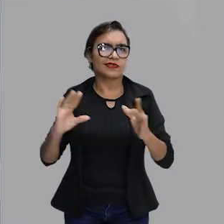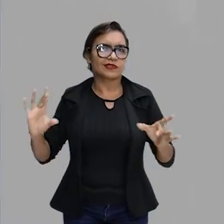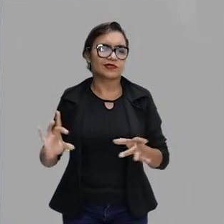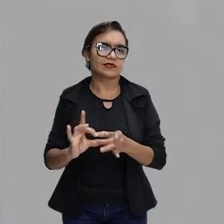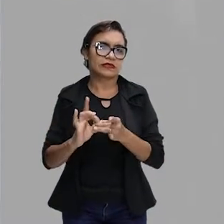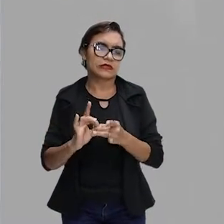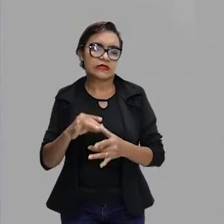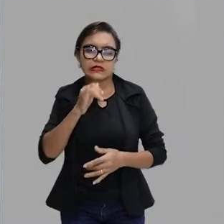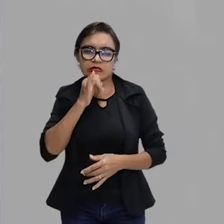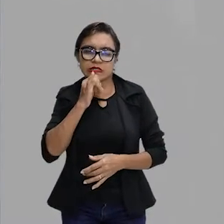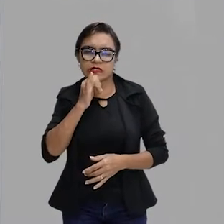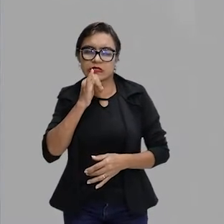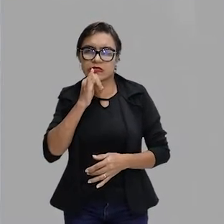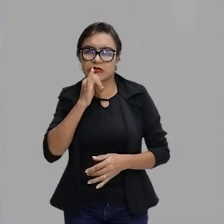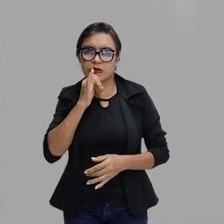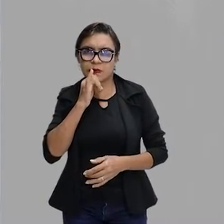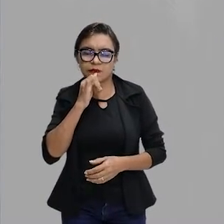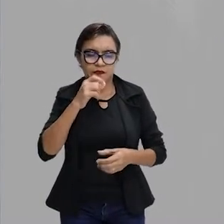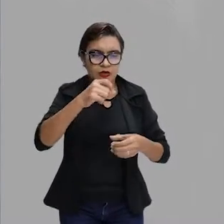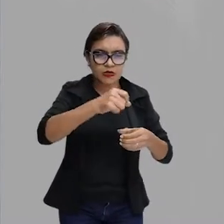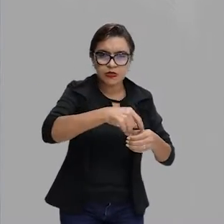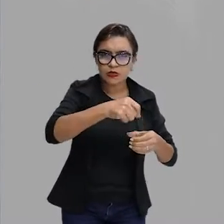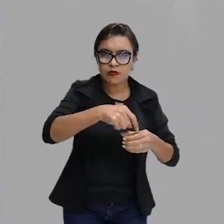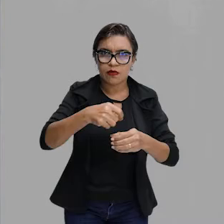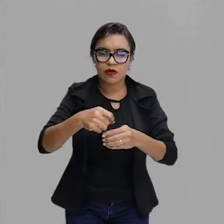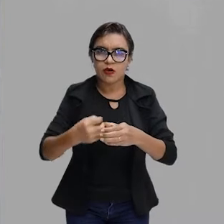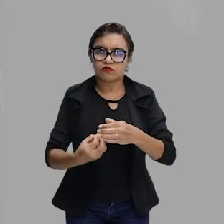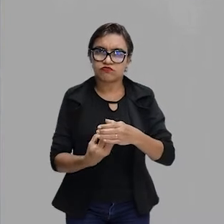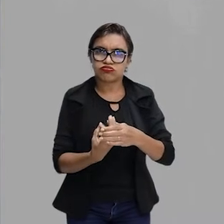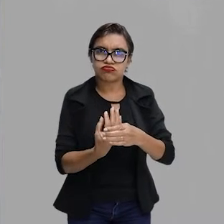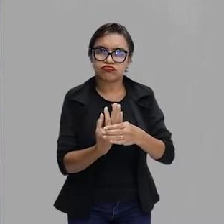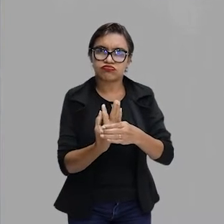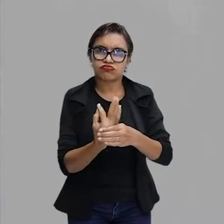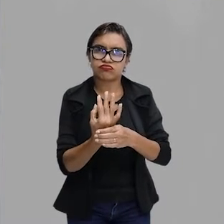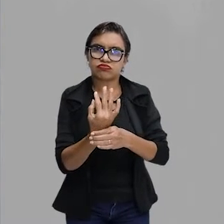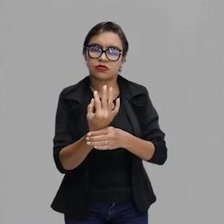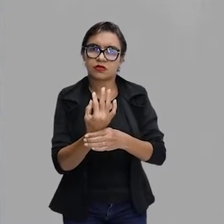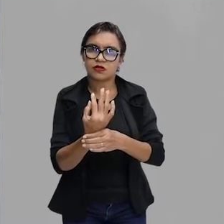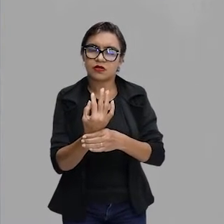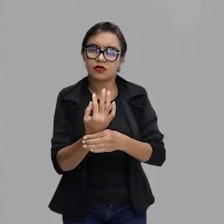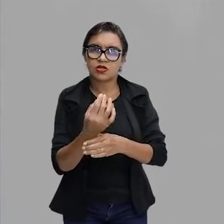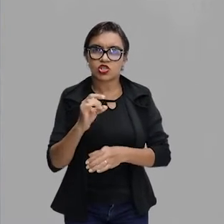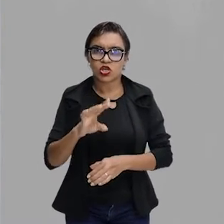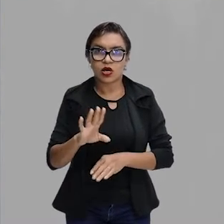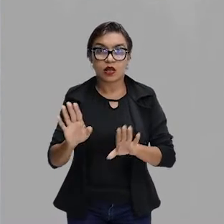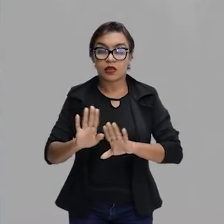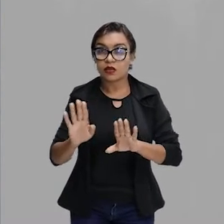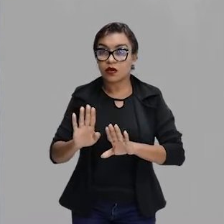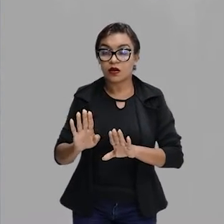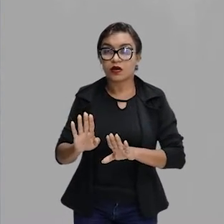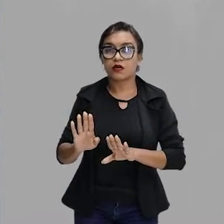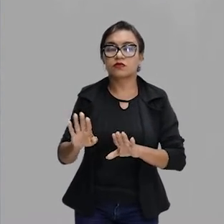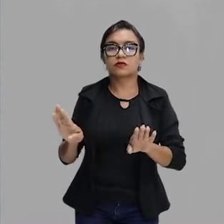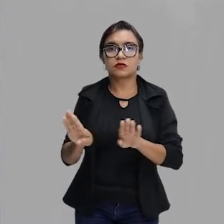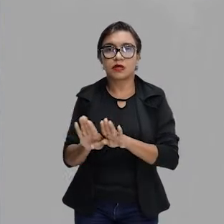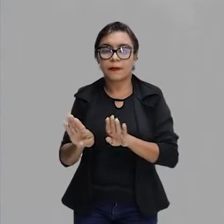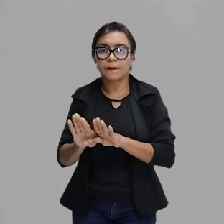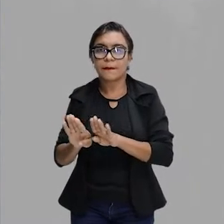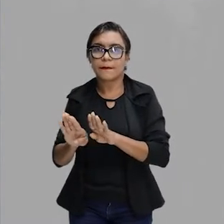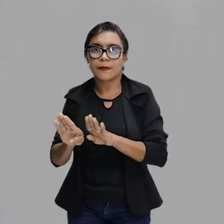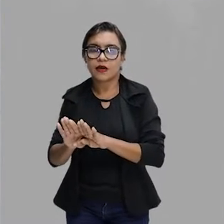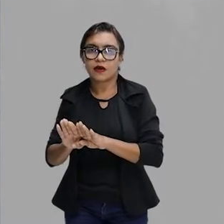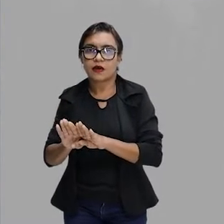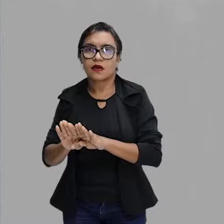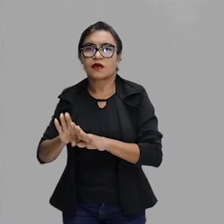e tal, né, transgênicos, mas não. A biotecnologia está associada a toda a cadeia produtiva agropecuária.